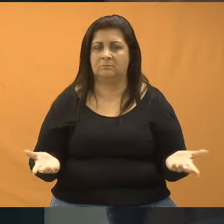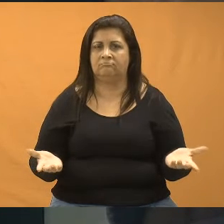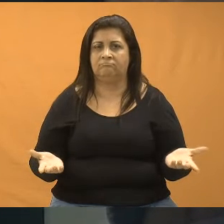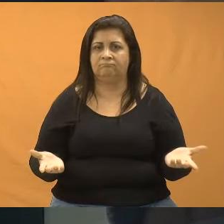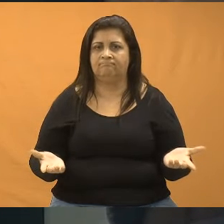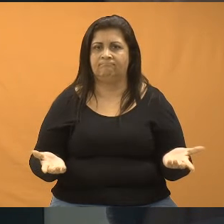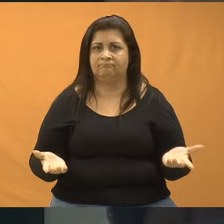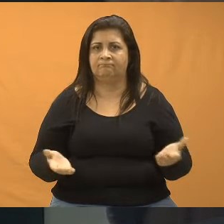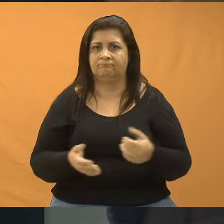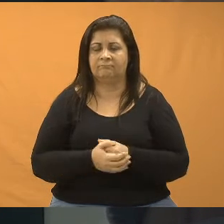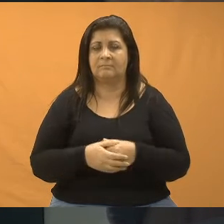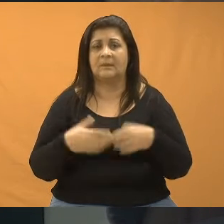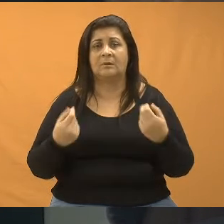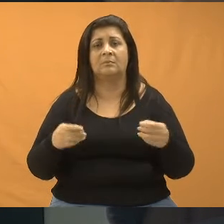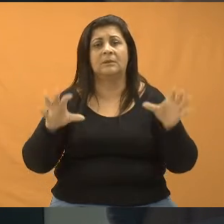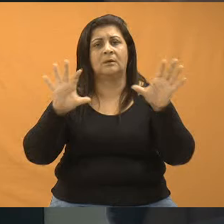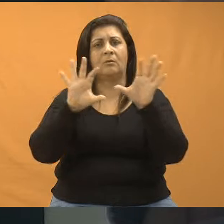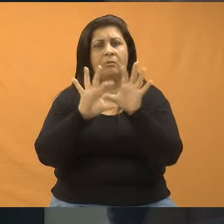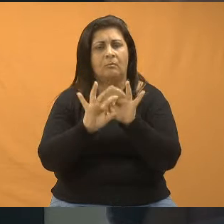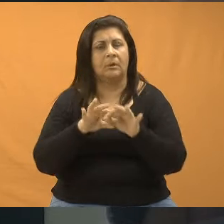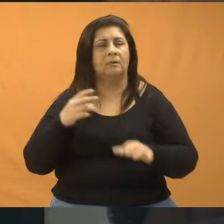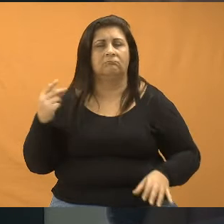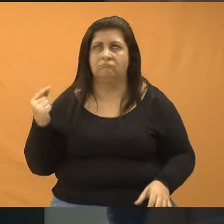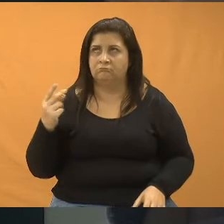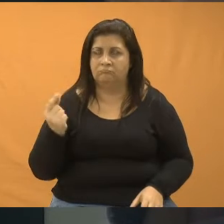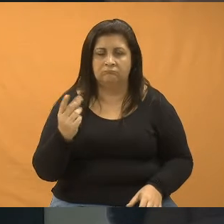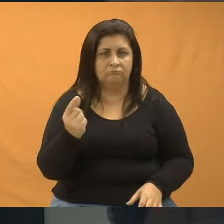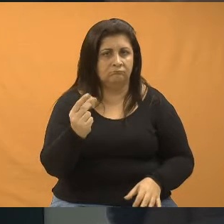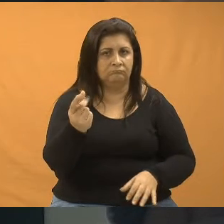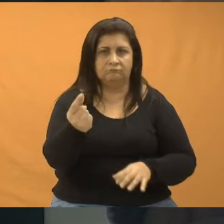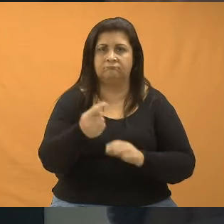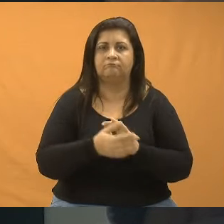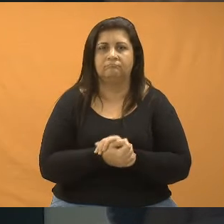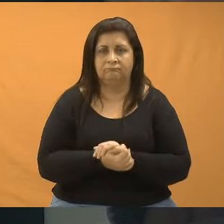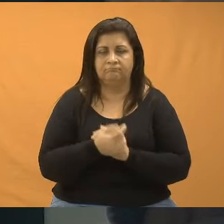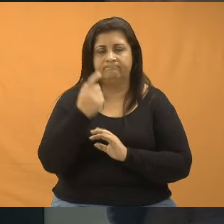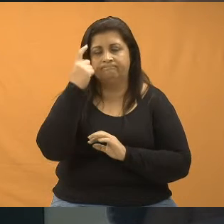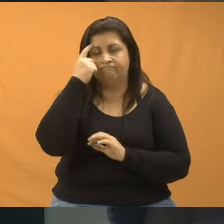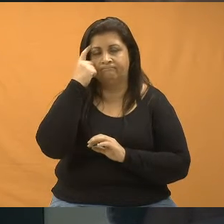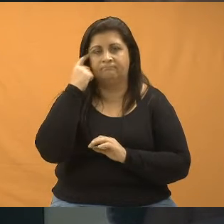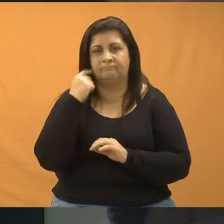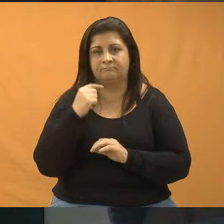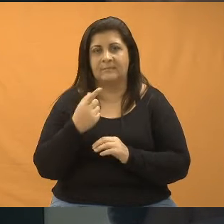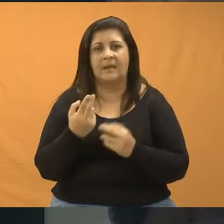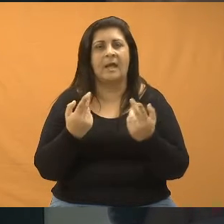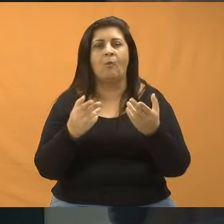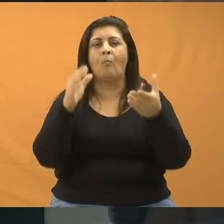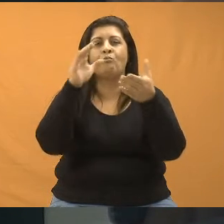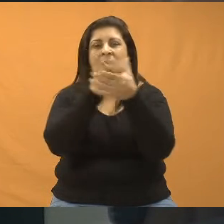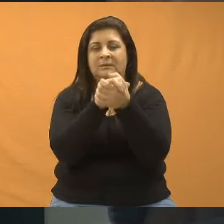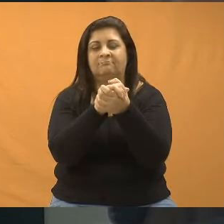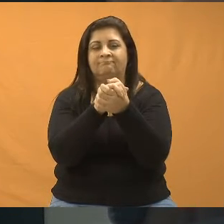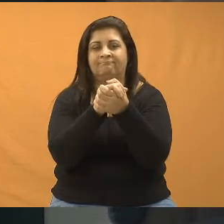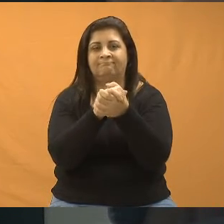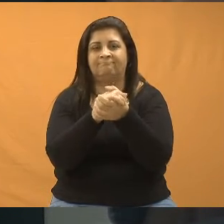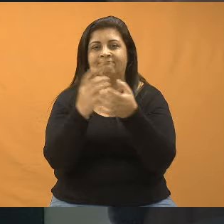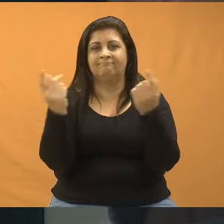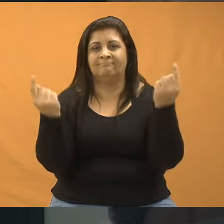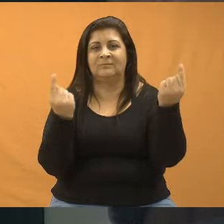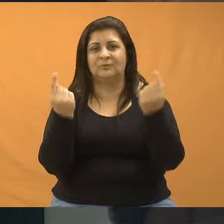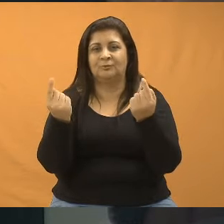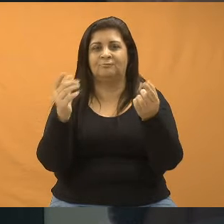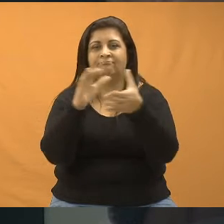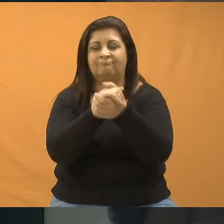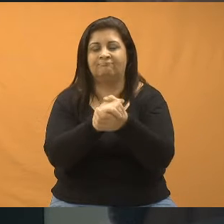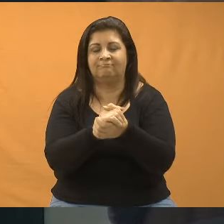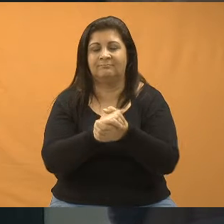ser uma parceria compartilhada por muito tempo. Eu acho que é um casamento aí, né, por conta que a